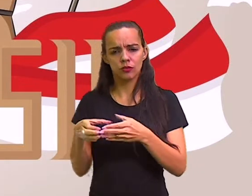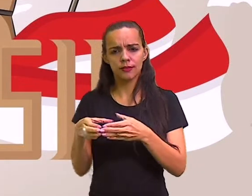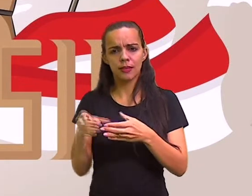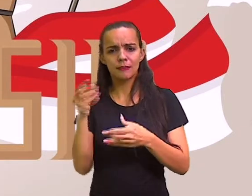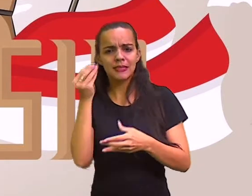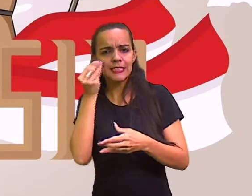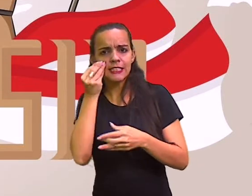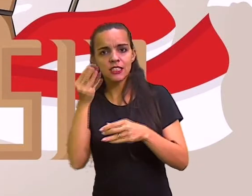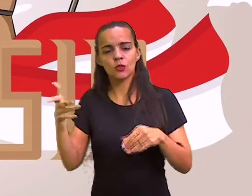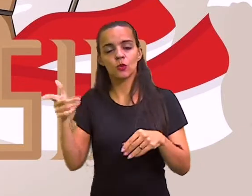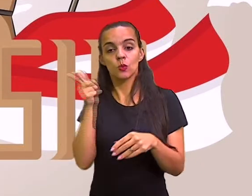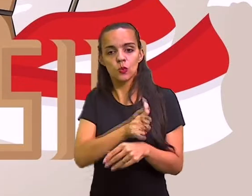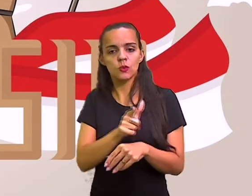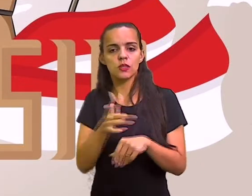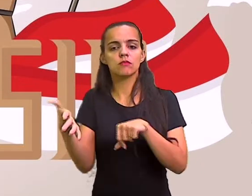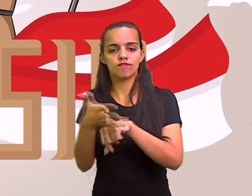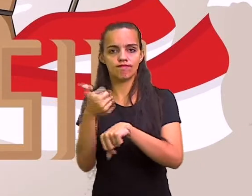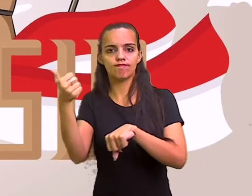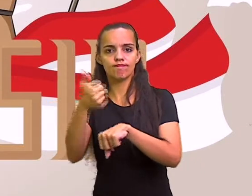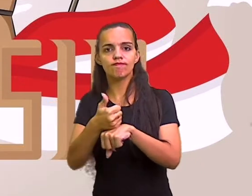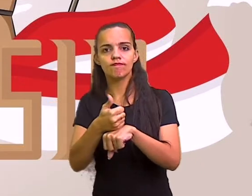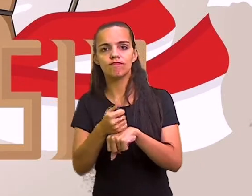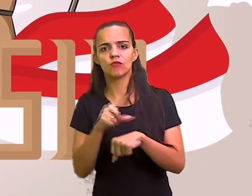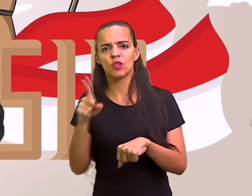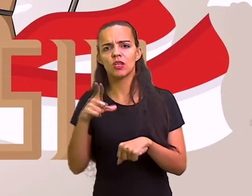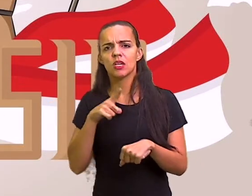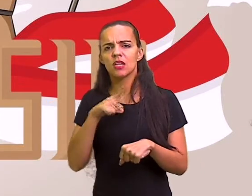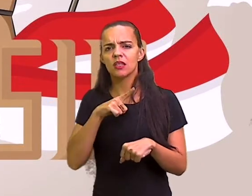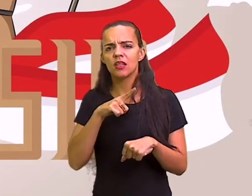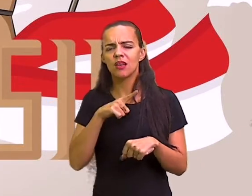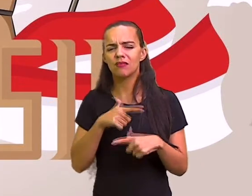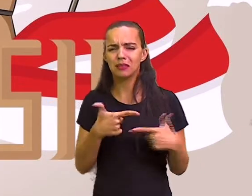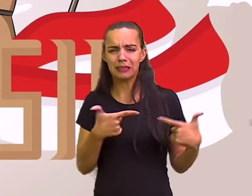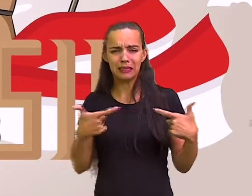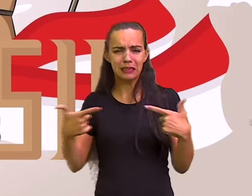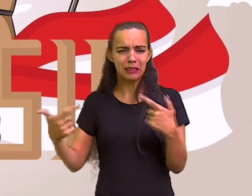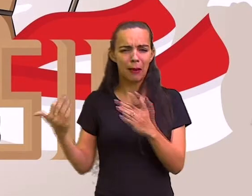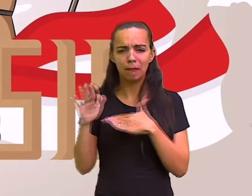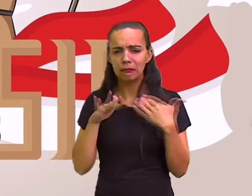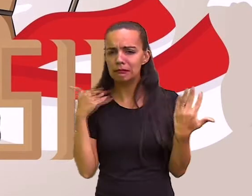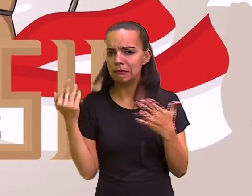golpe, toma o poder depois de um grande massacre.